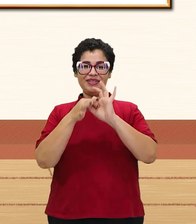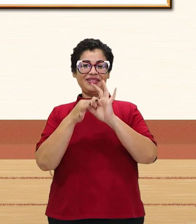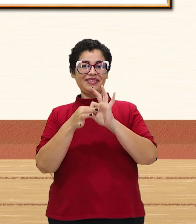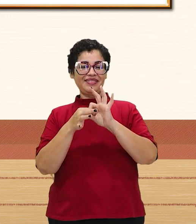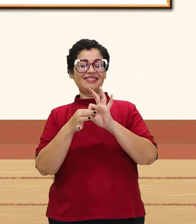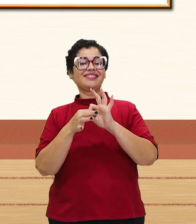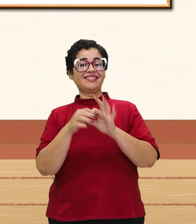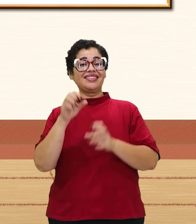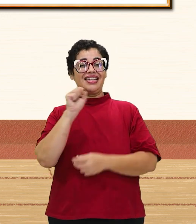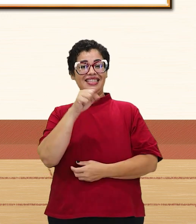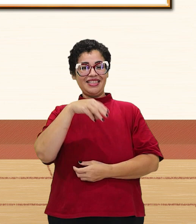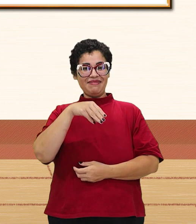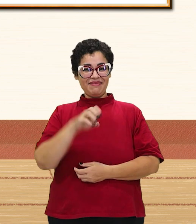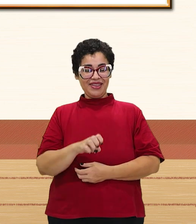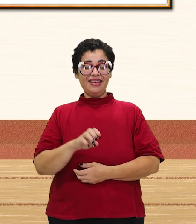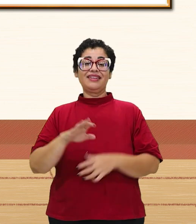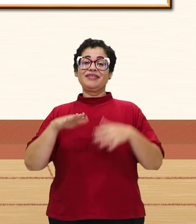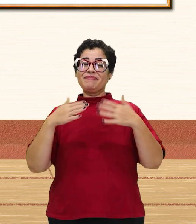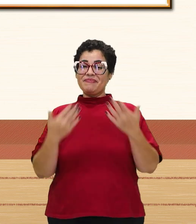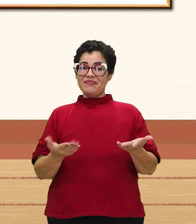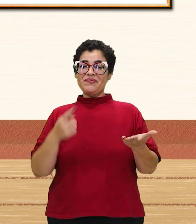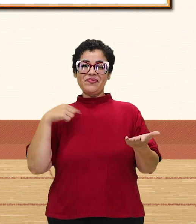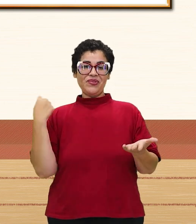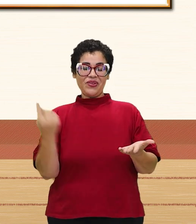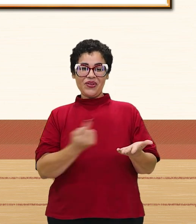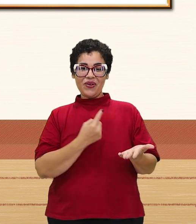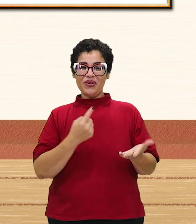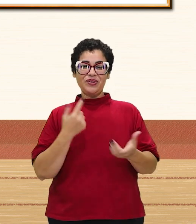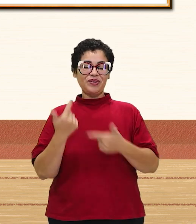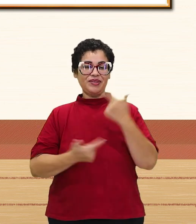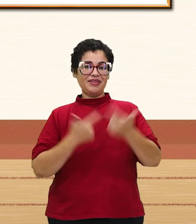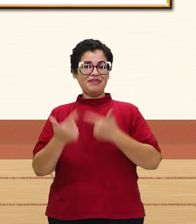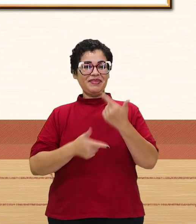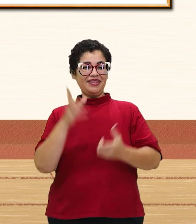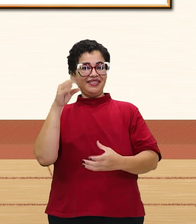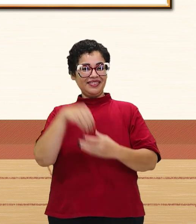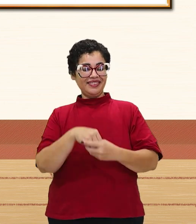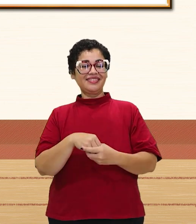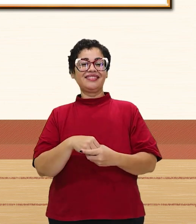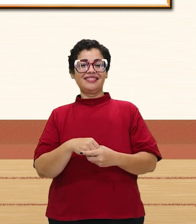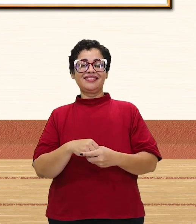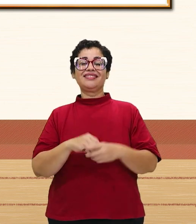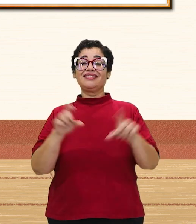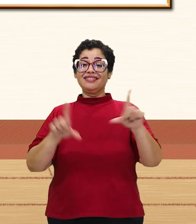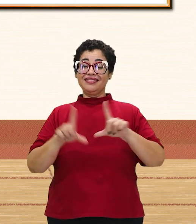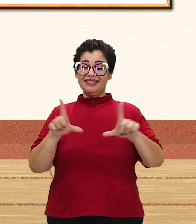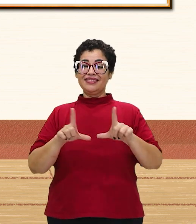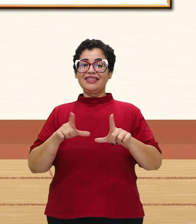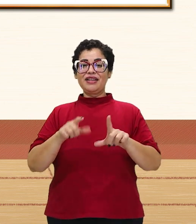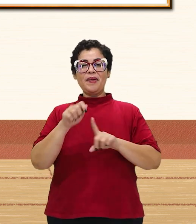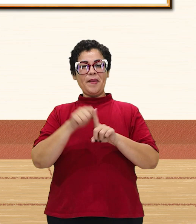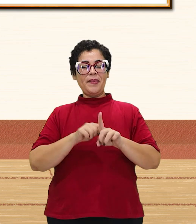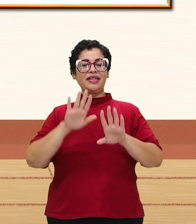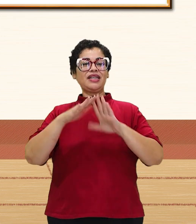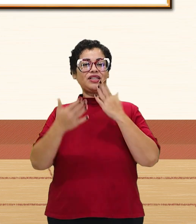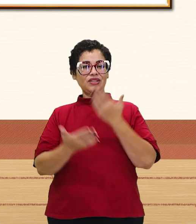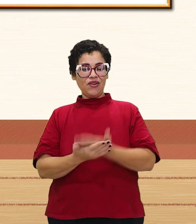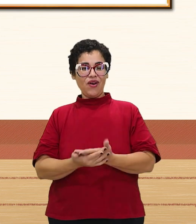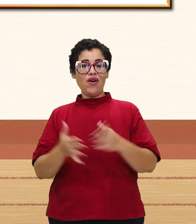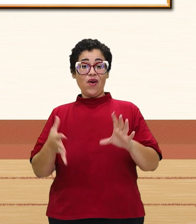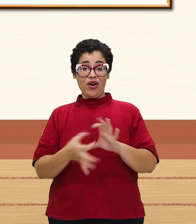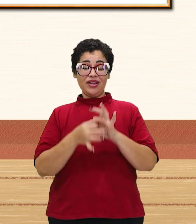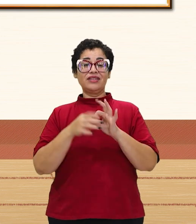Educação Conectada da SME, na qual nós fazemos parte. O programa Conexão Escola é